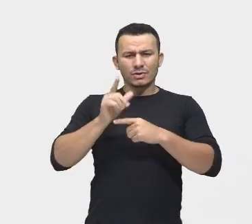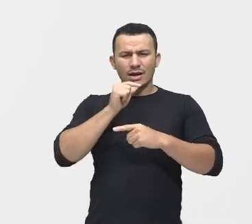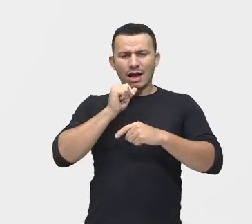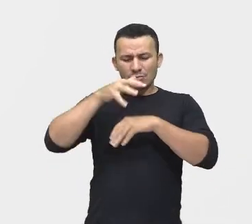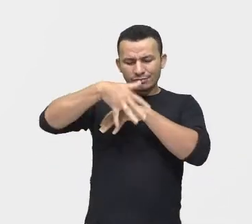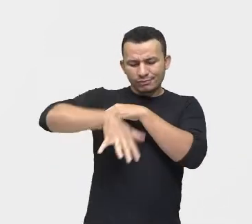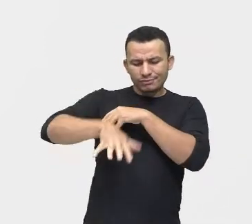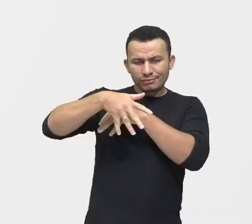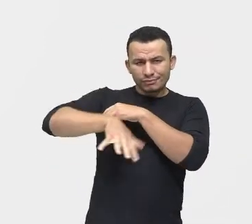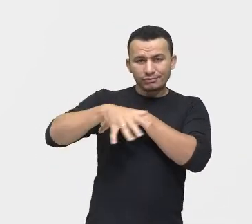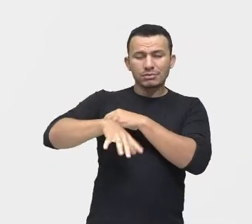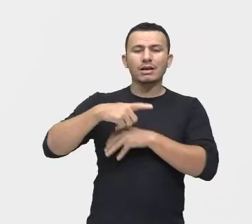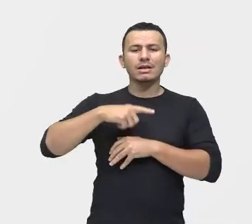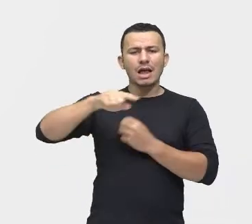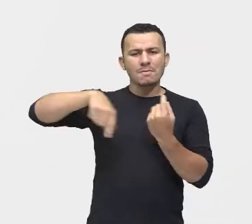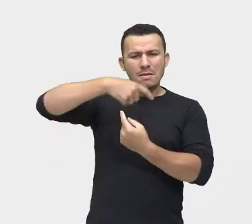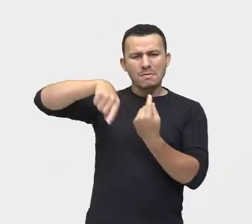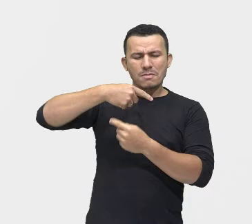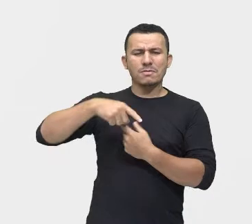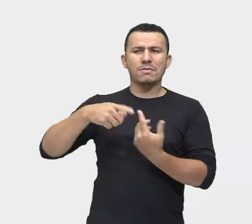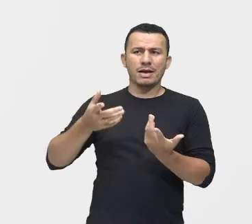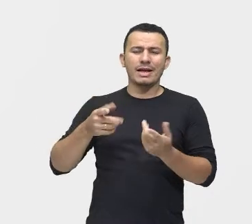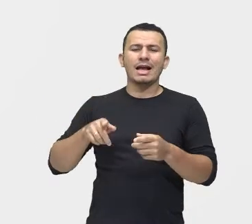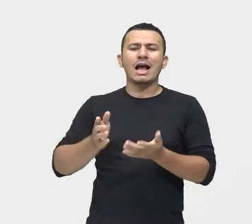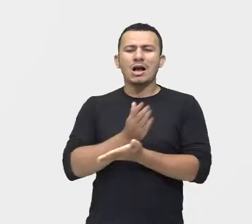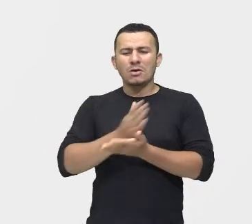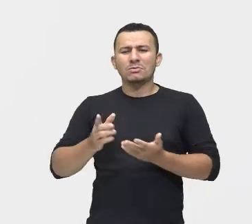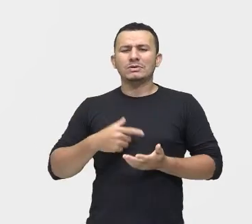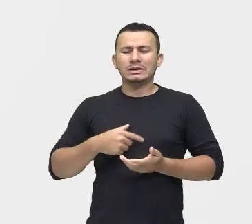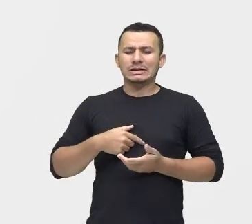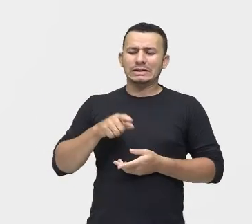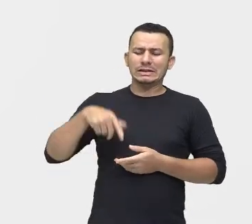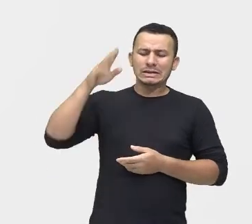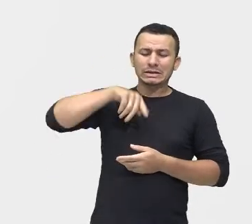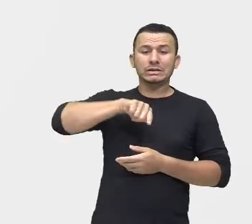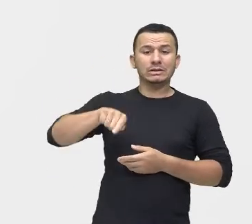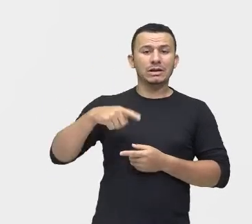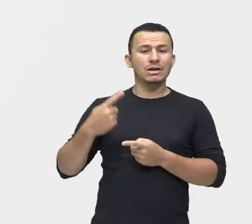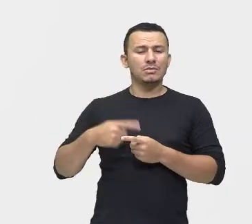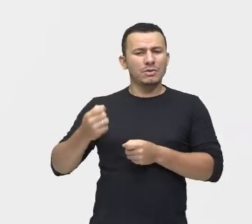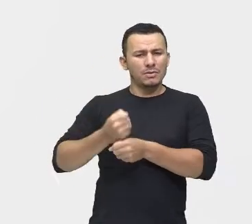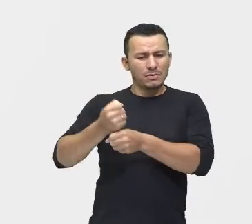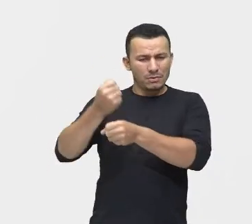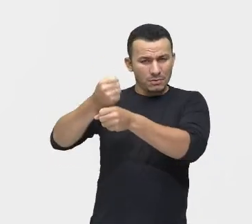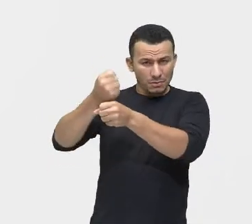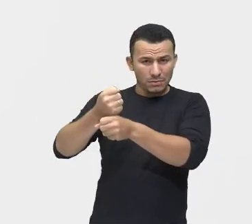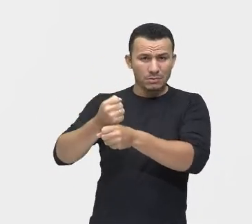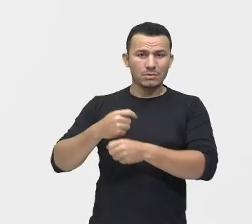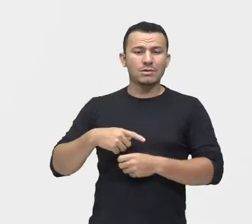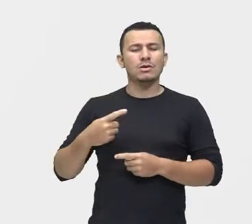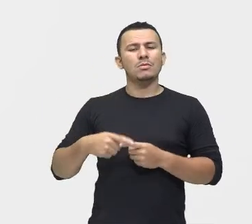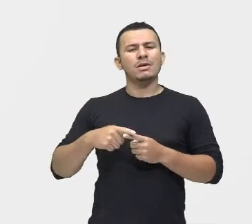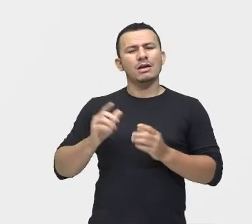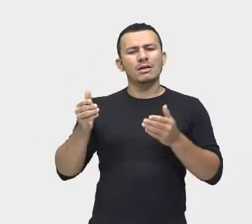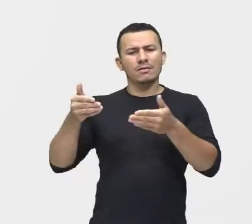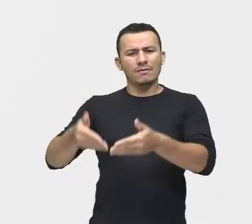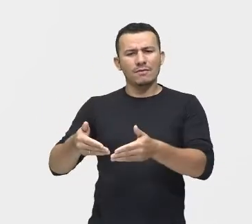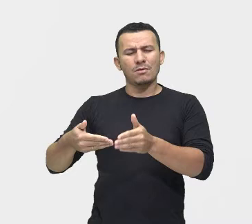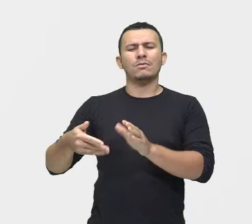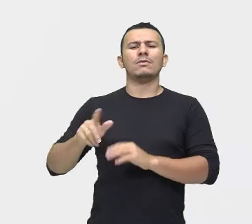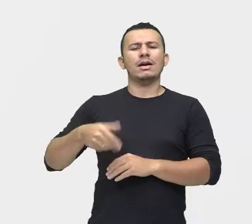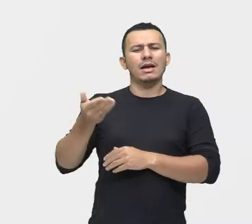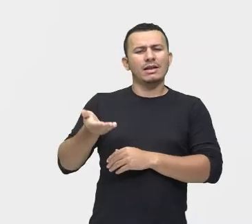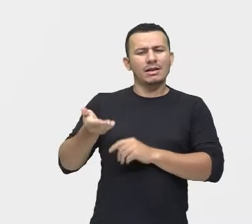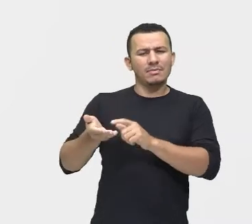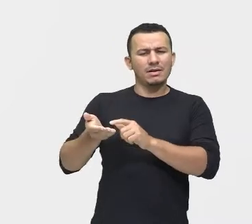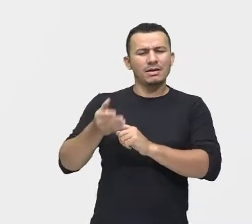hidrelétricas costumam gerar muitas polêmicas quando construídas, pois se de um lado elas visam atender às demandas